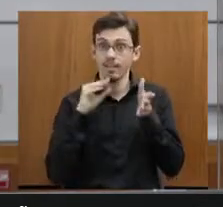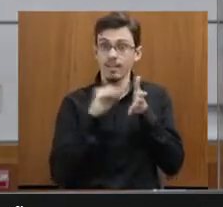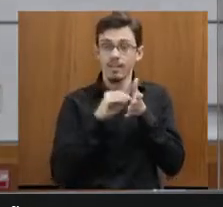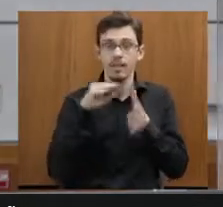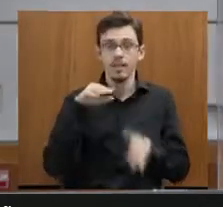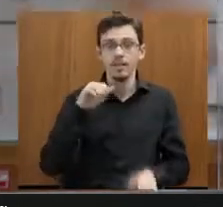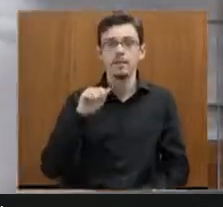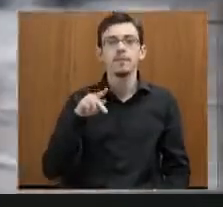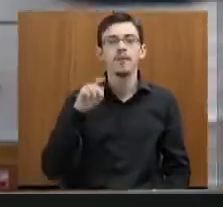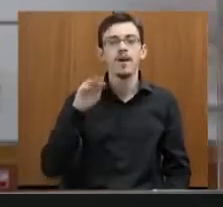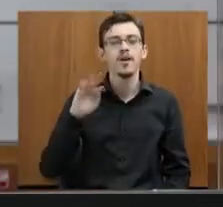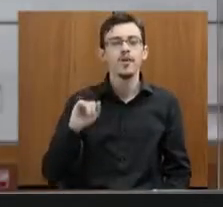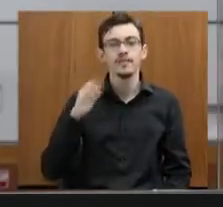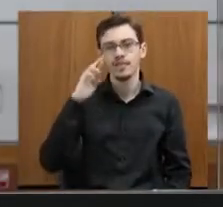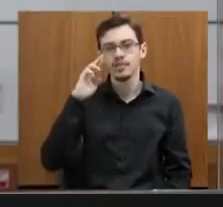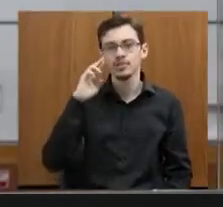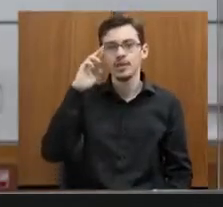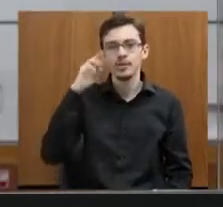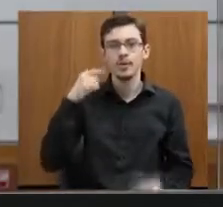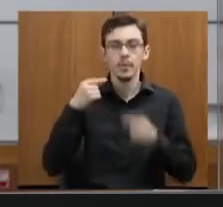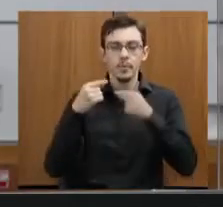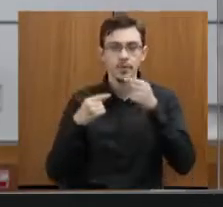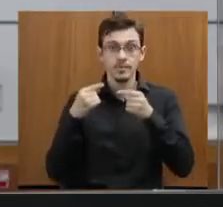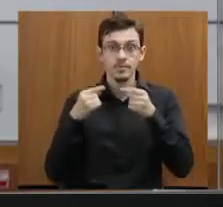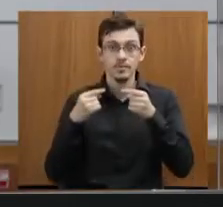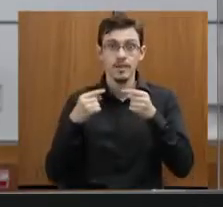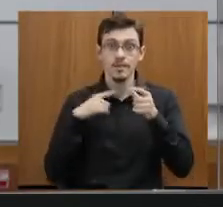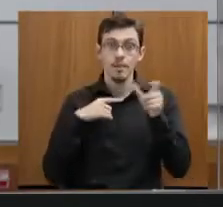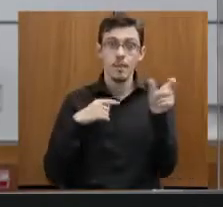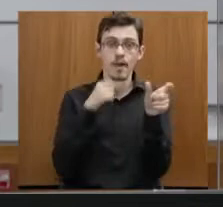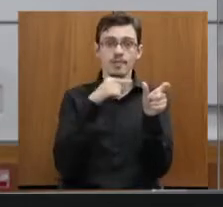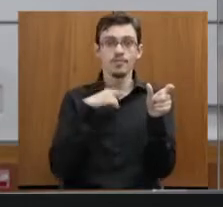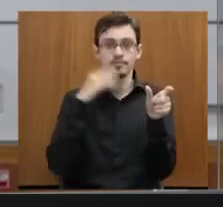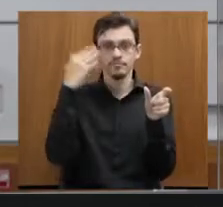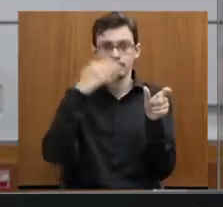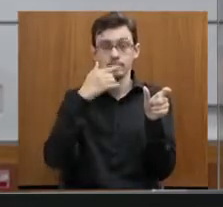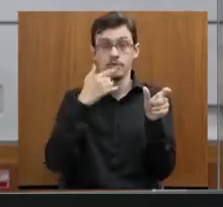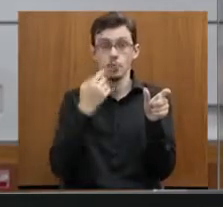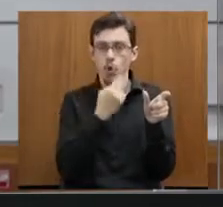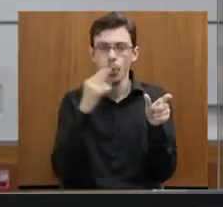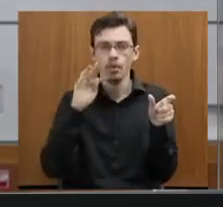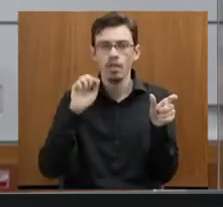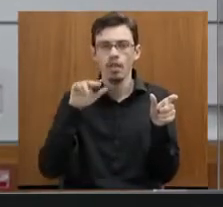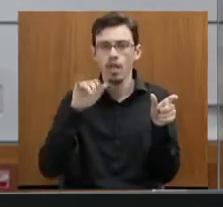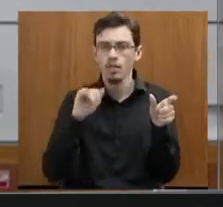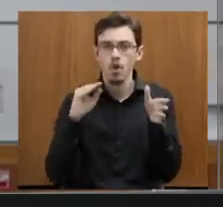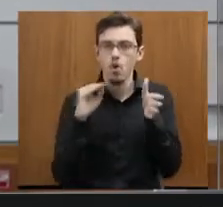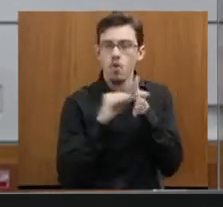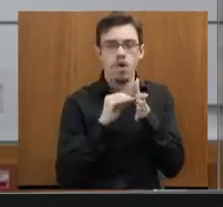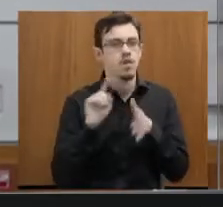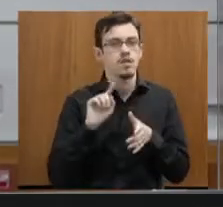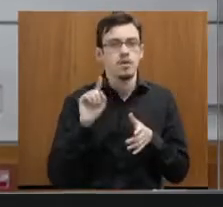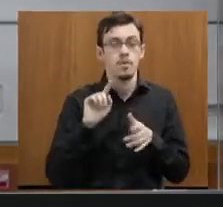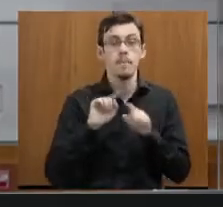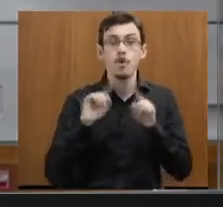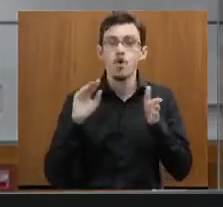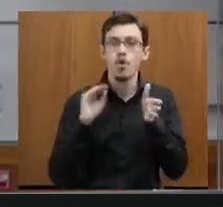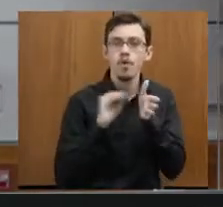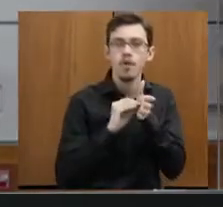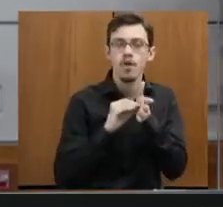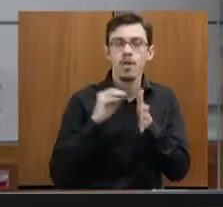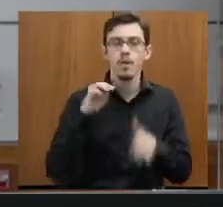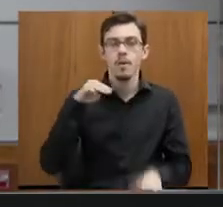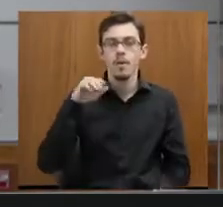diretora de políticas de reparação em promoção de igualdade racial não está lá Tânia Cristina é isso gente eu estou